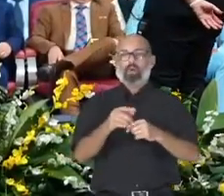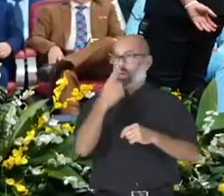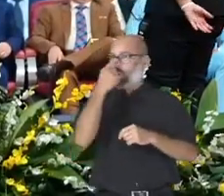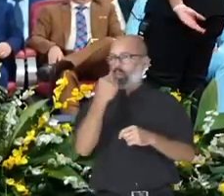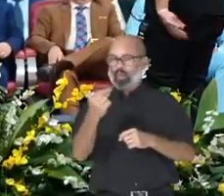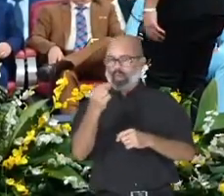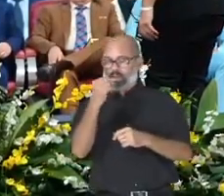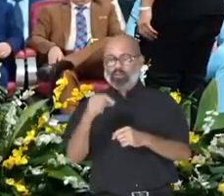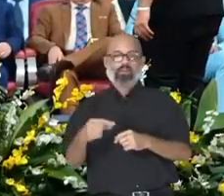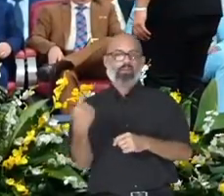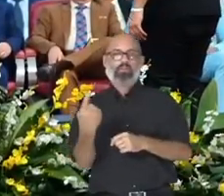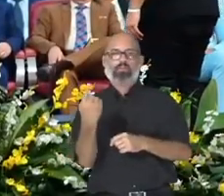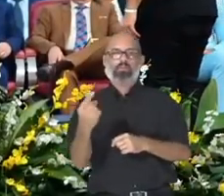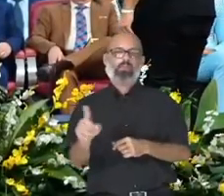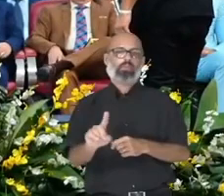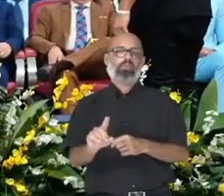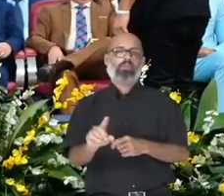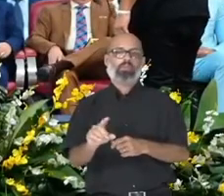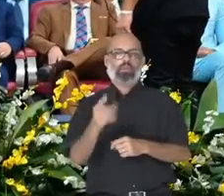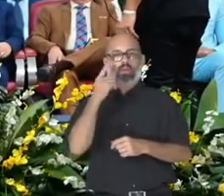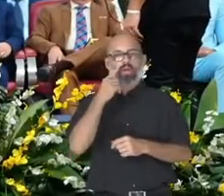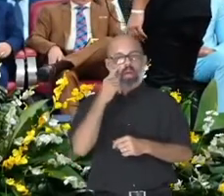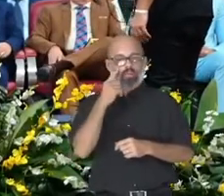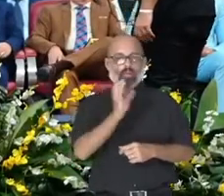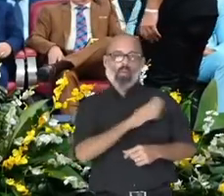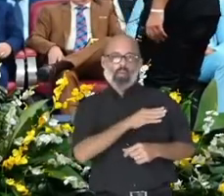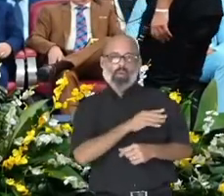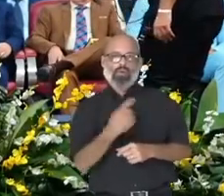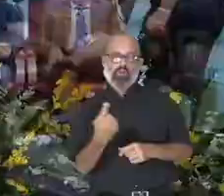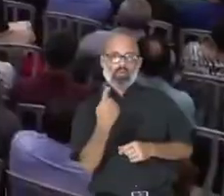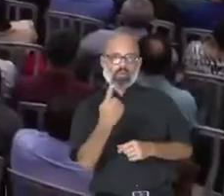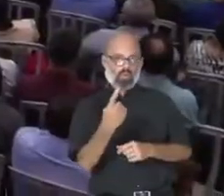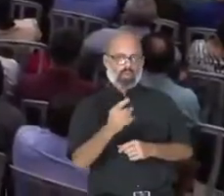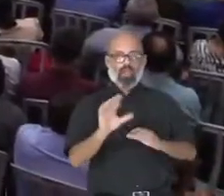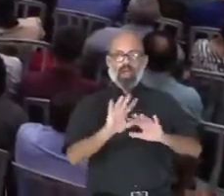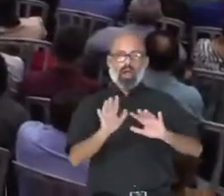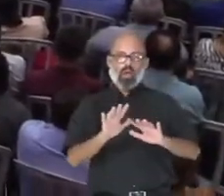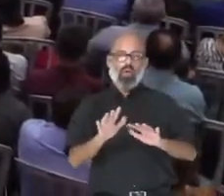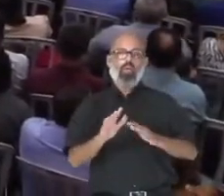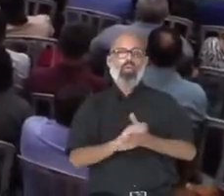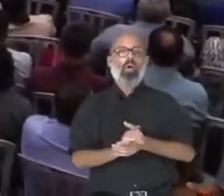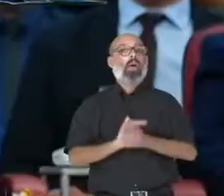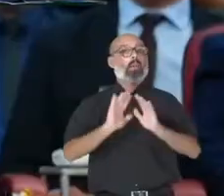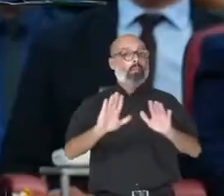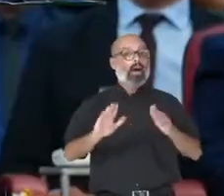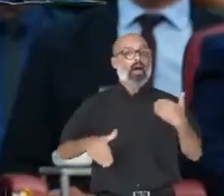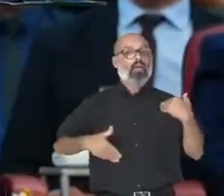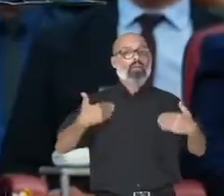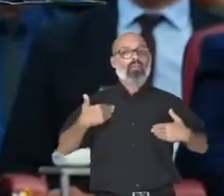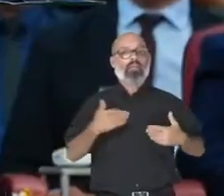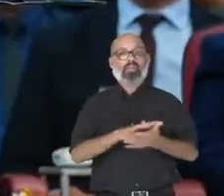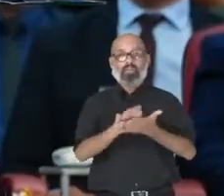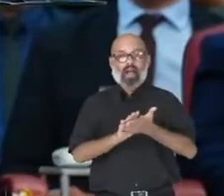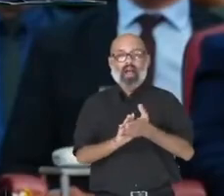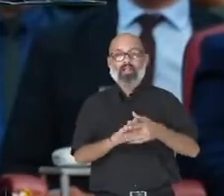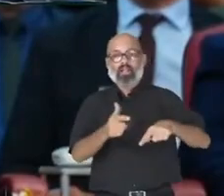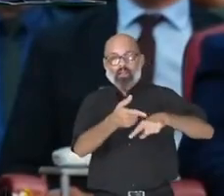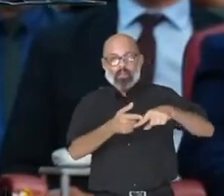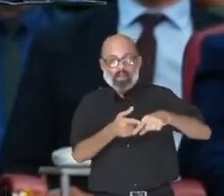nariz andando sozinho? Alguém já viu? Já viu um coração andando sozinho? Não, né? Mas você já viu um corpo sem uma perna andando pela